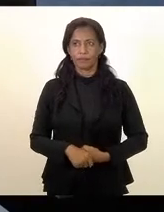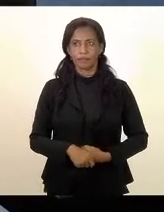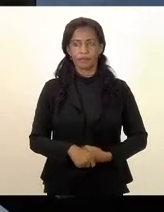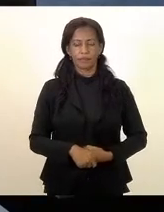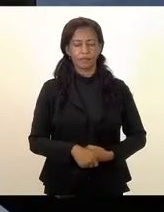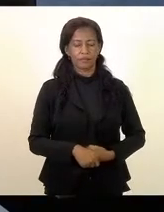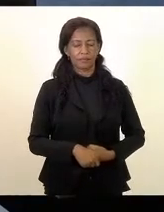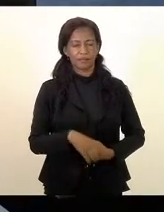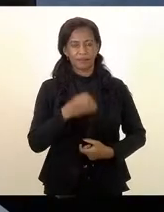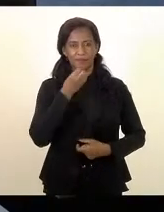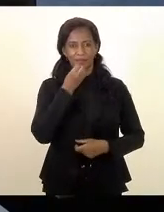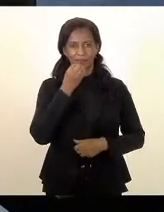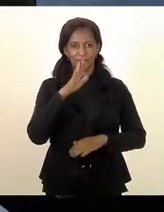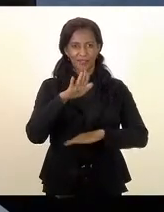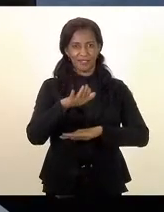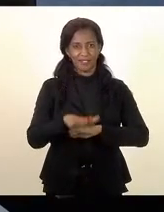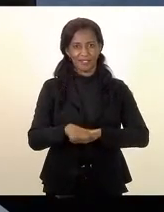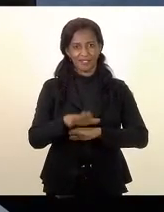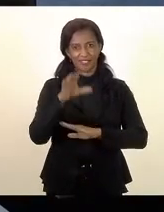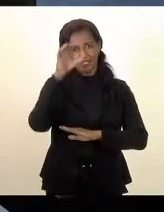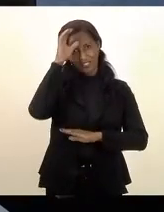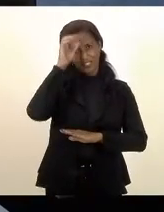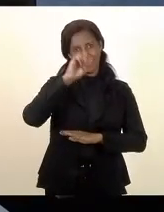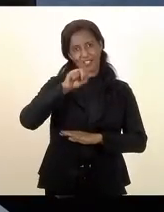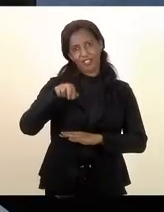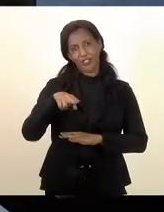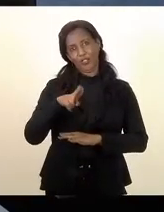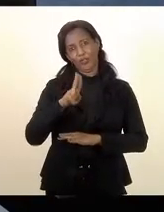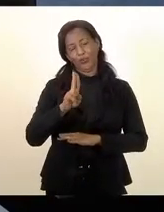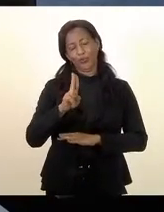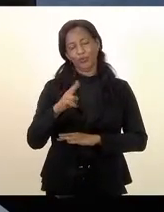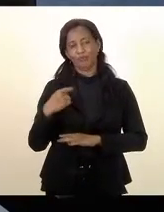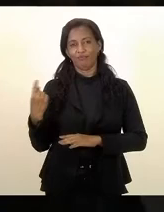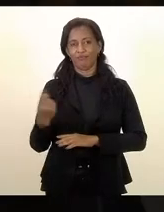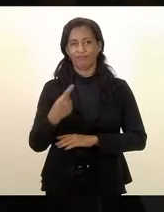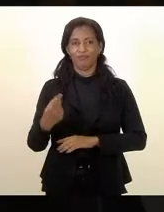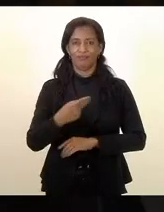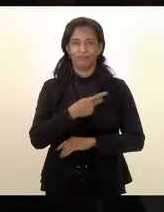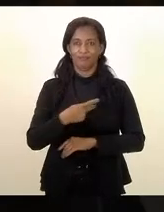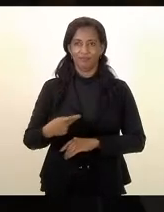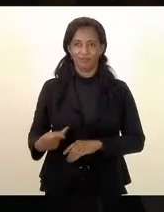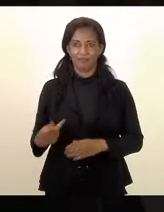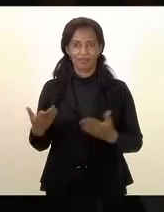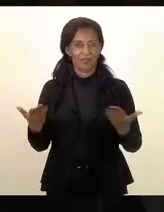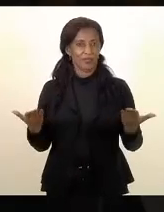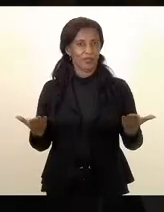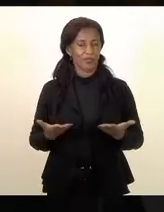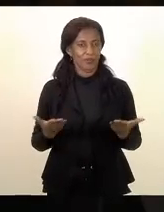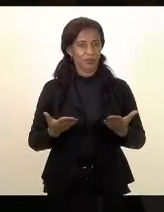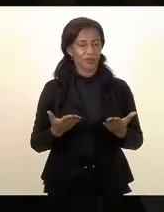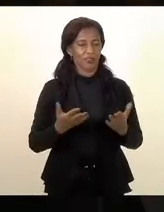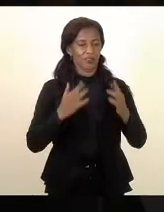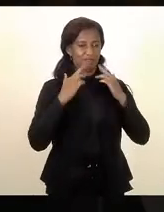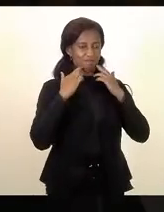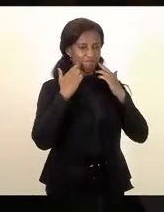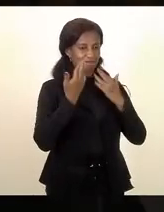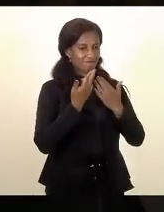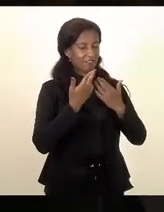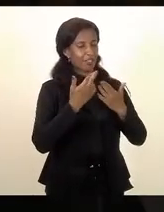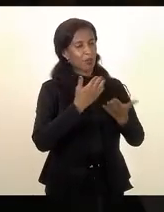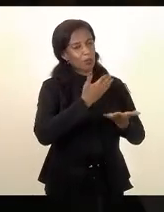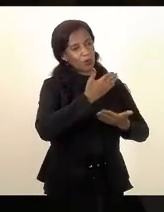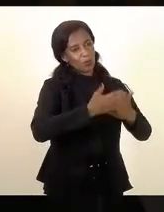Boa tarde deputada Tia Ju nossa presidenta aqui hoje no expediente inicial durante as